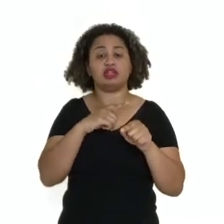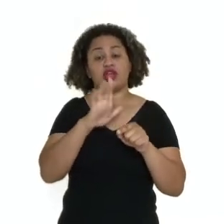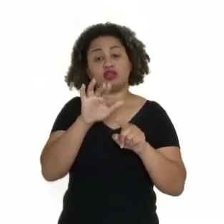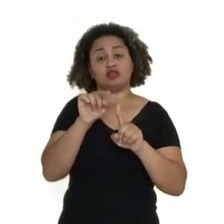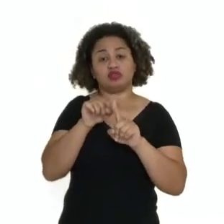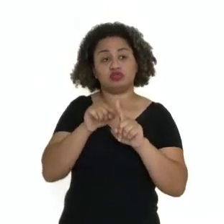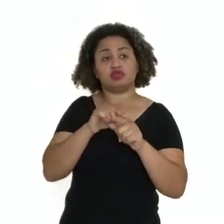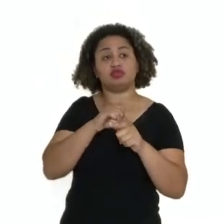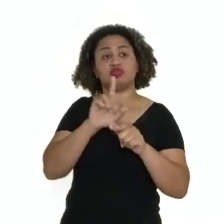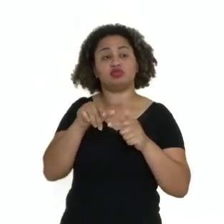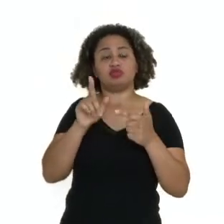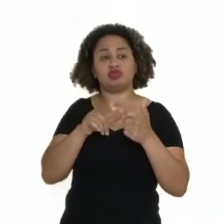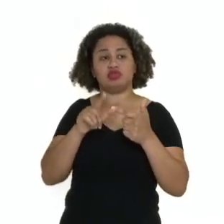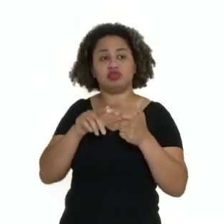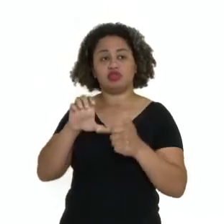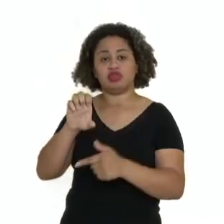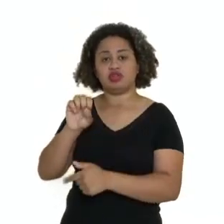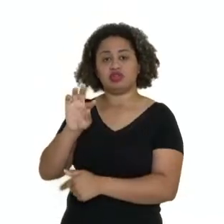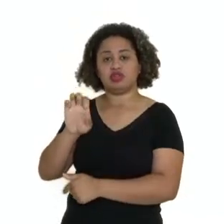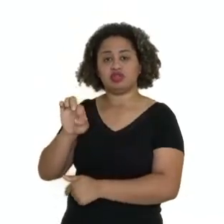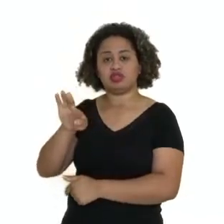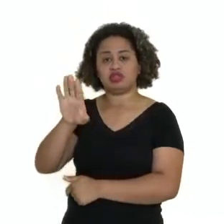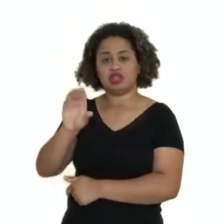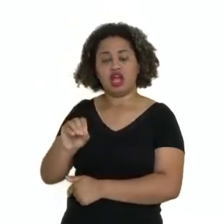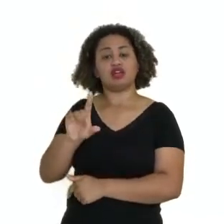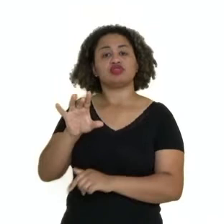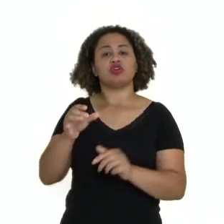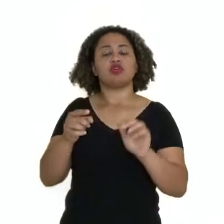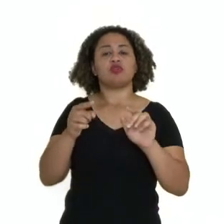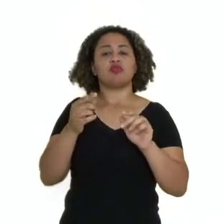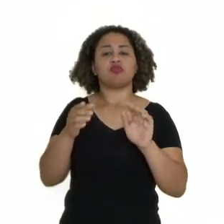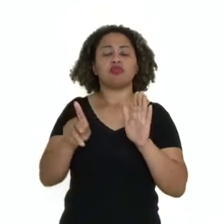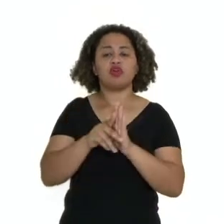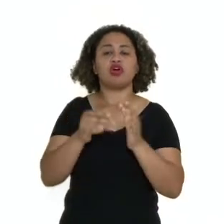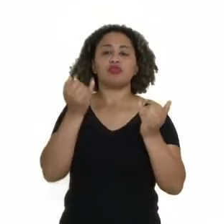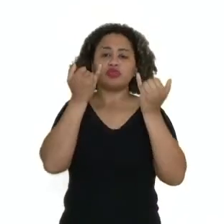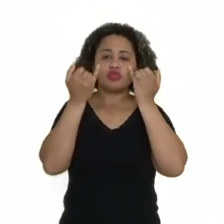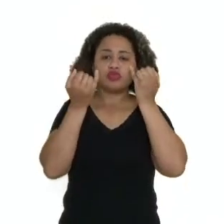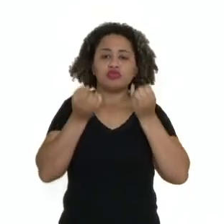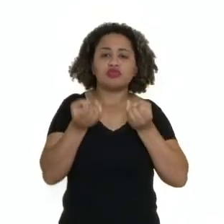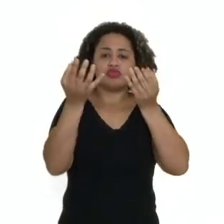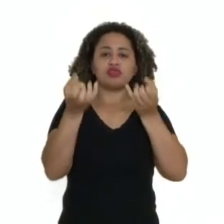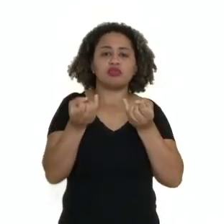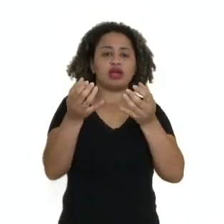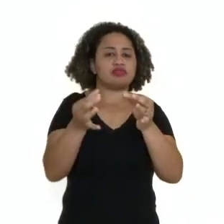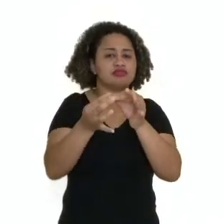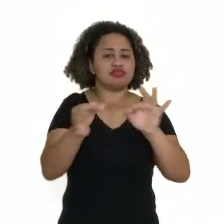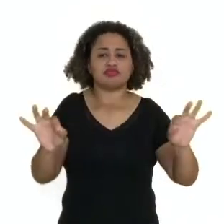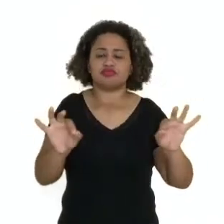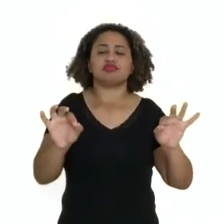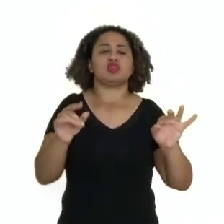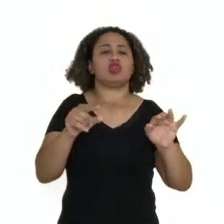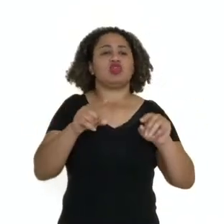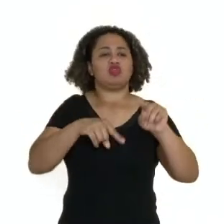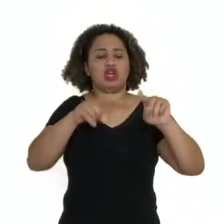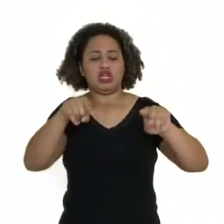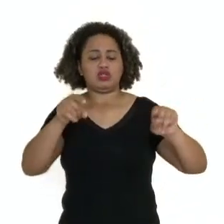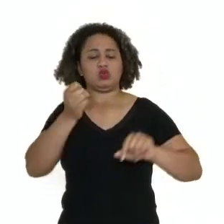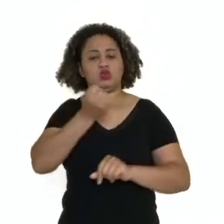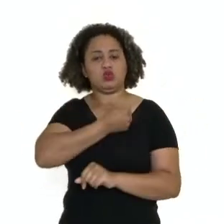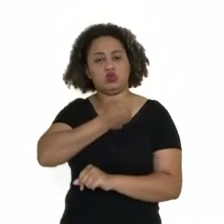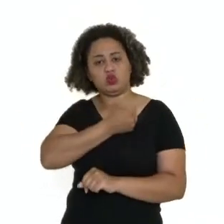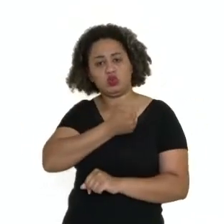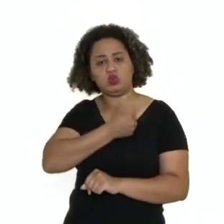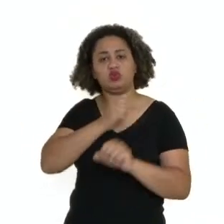infográfico estático, ideais para transmitir informações mais simples, uma variação numérica, pode